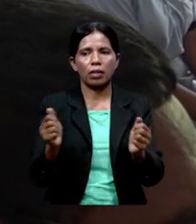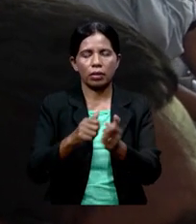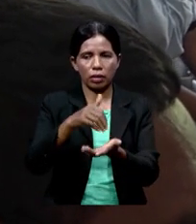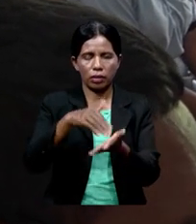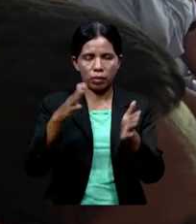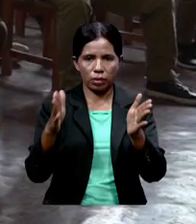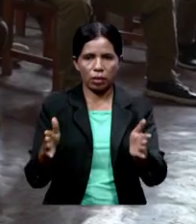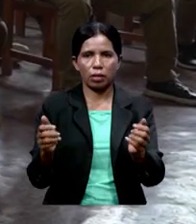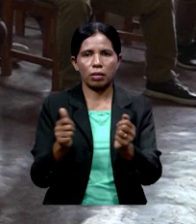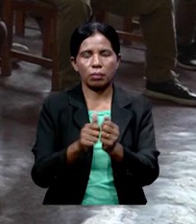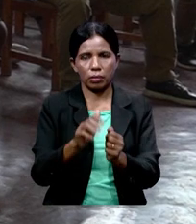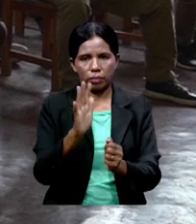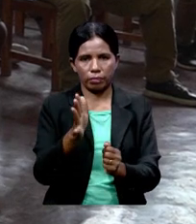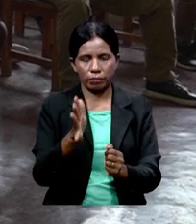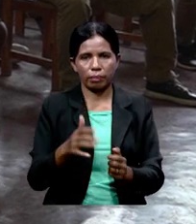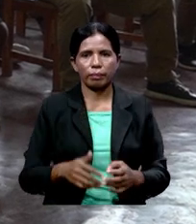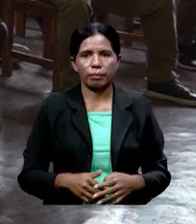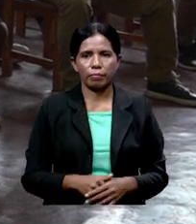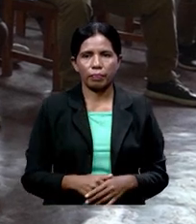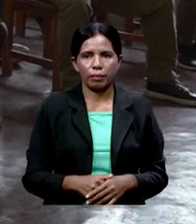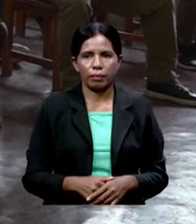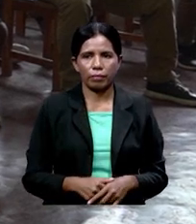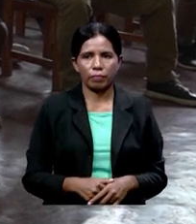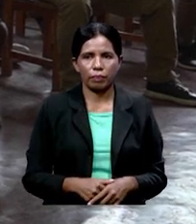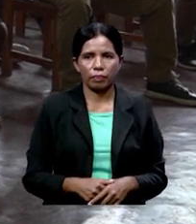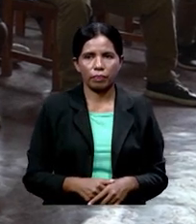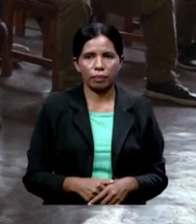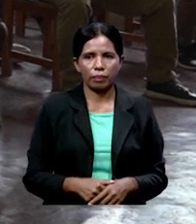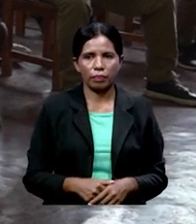estudante ha mutuk limanulo. Emerenciana Martins, Lamberto da Silva, GMN.